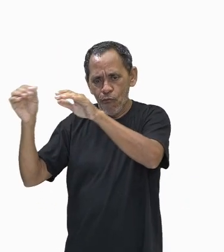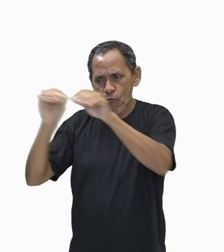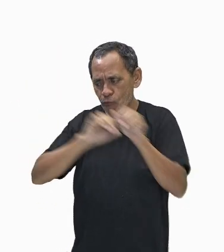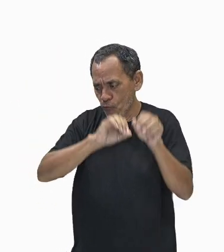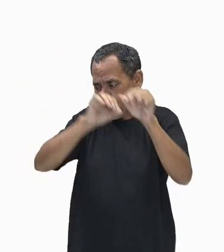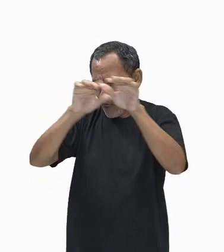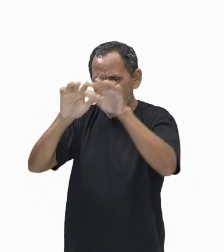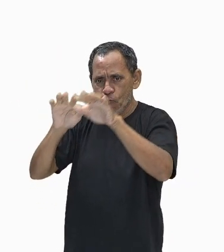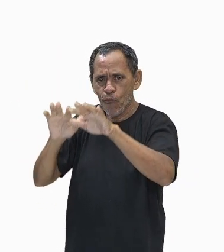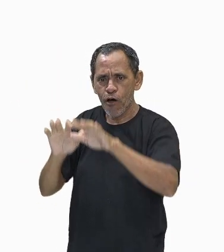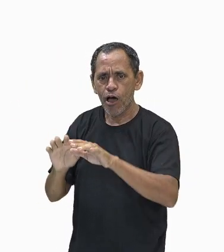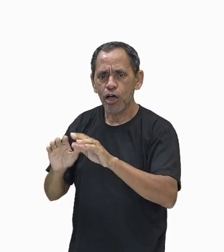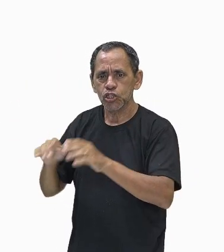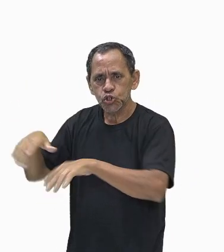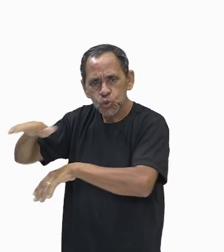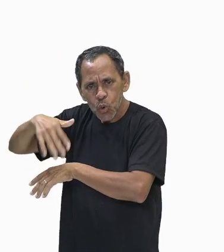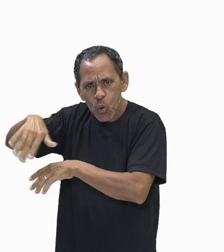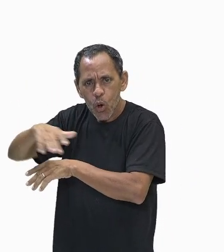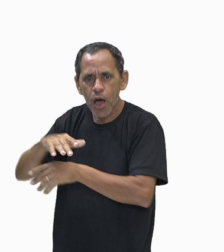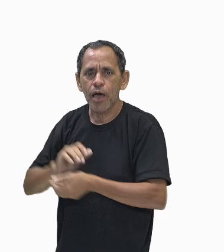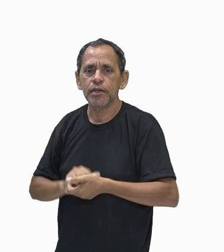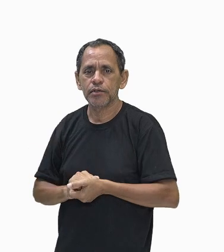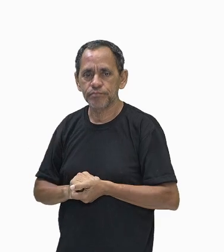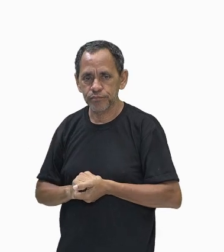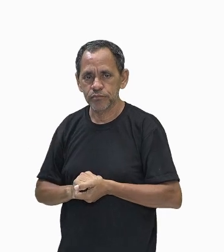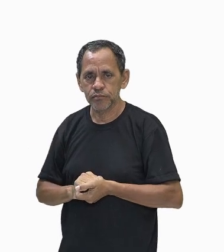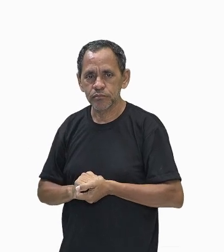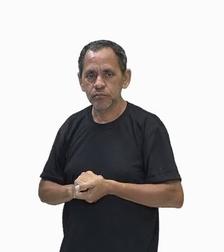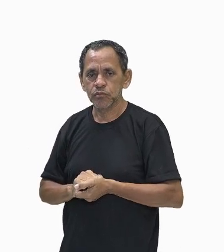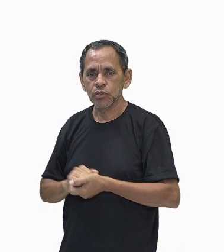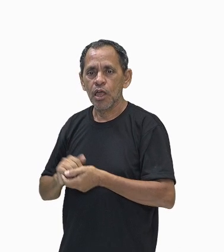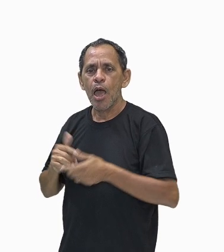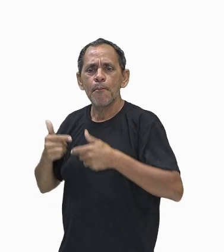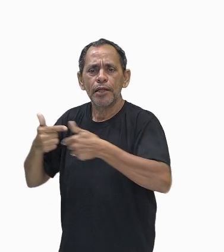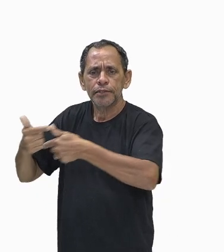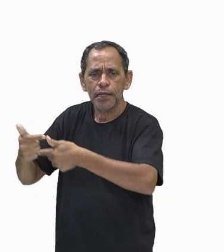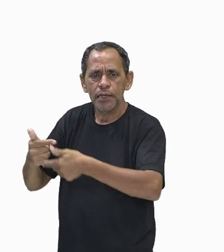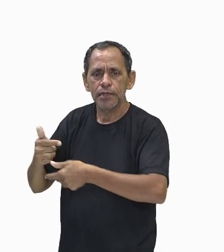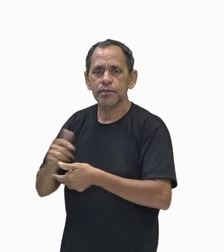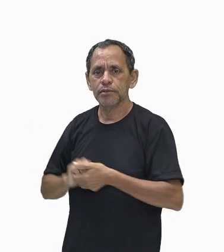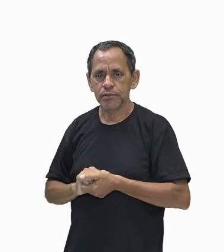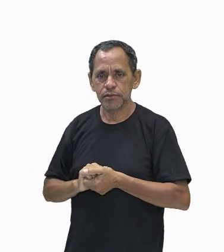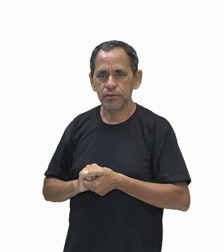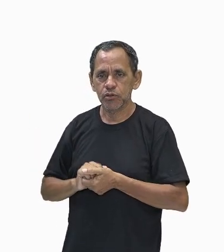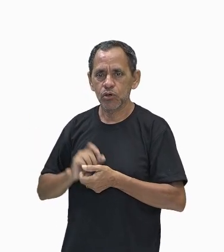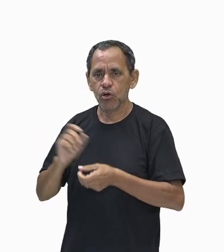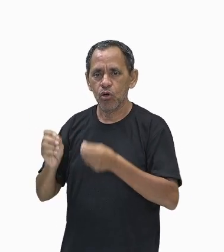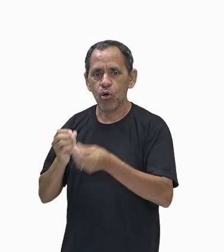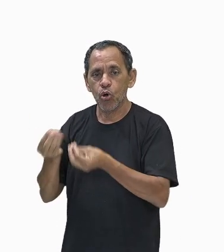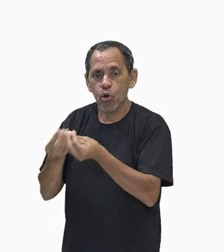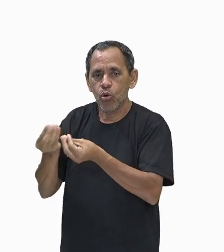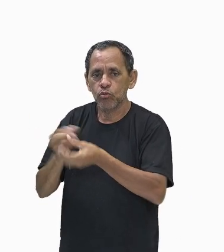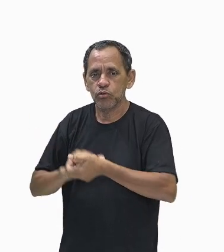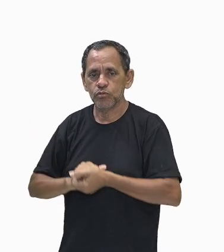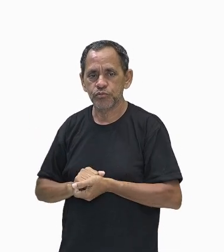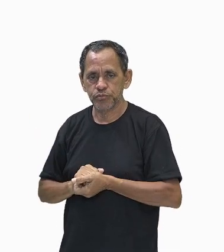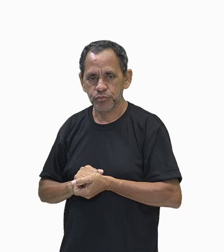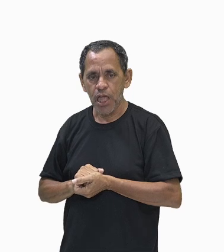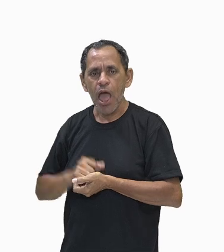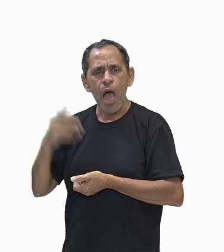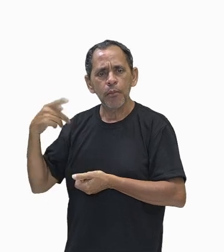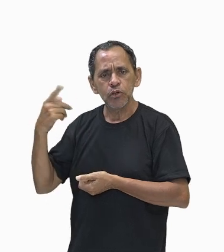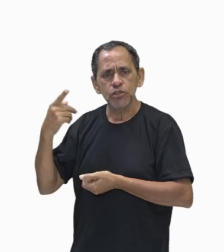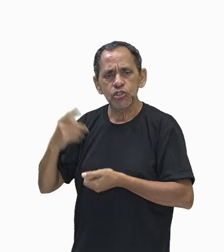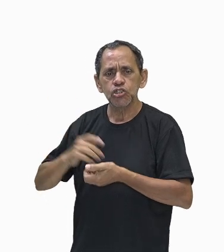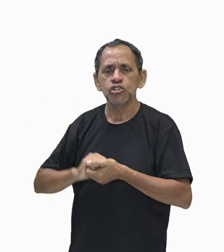a.C. na Batalha de Queroneia, tá? Então, a política expansionista do Filipe II teve